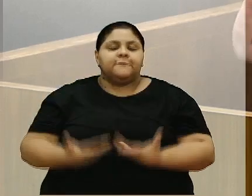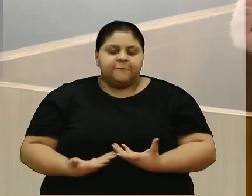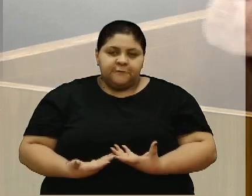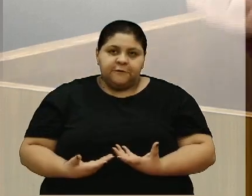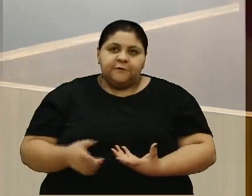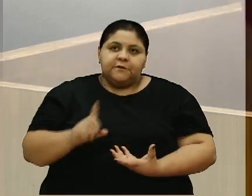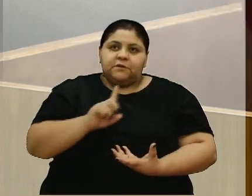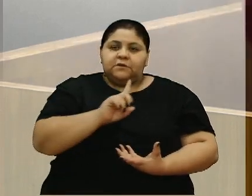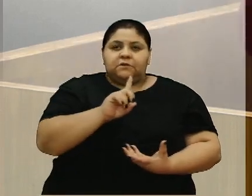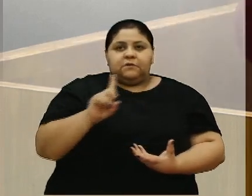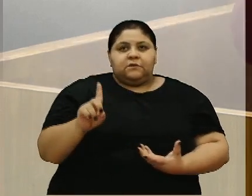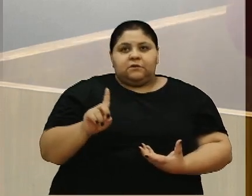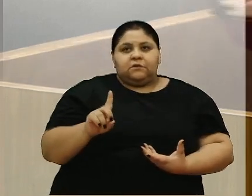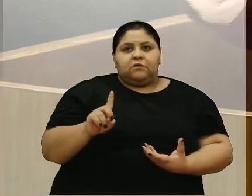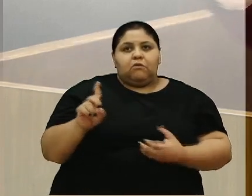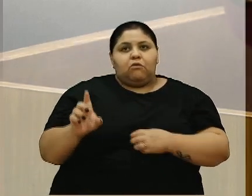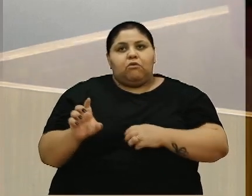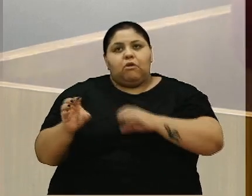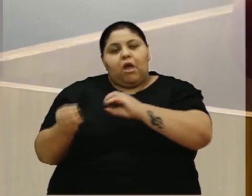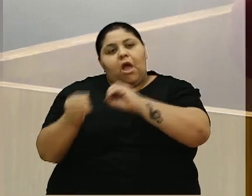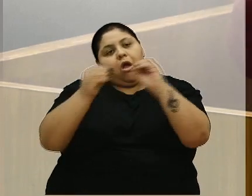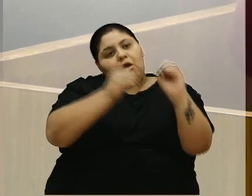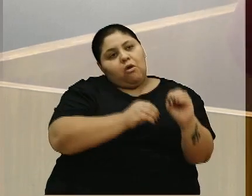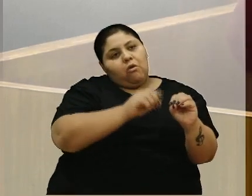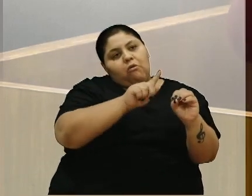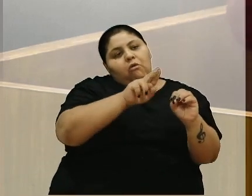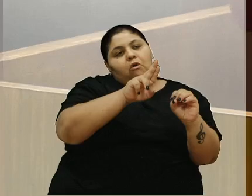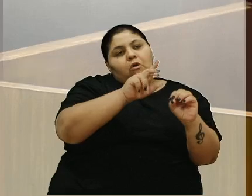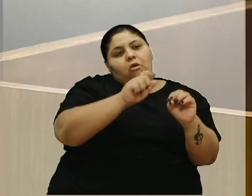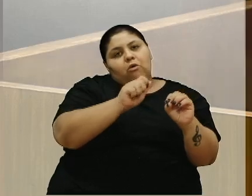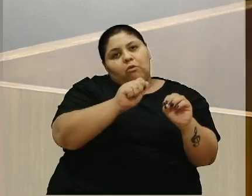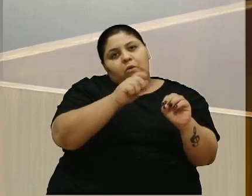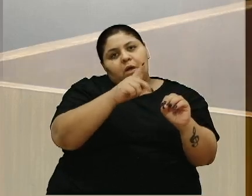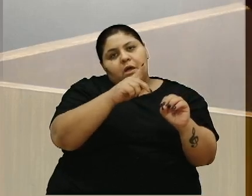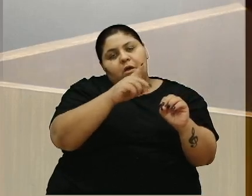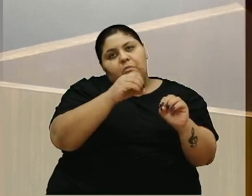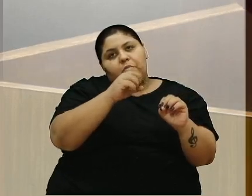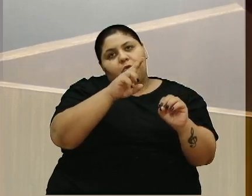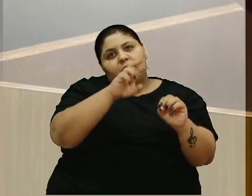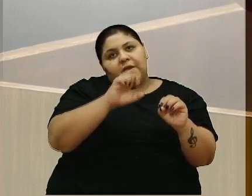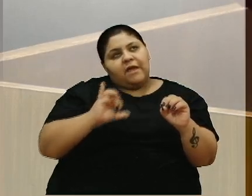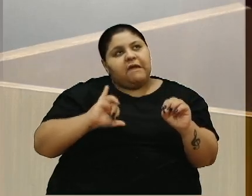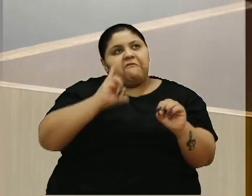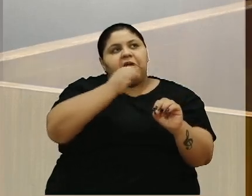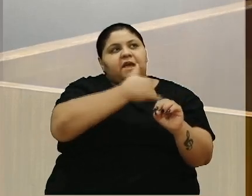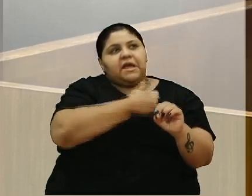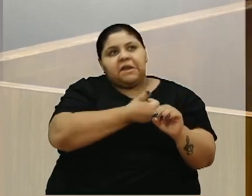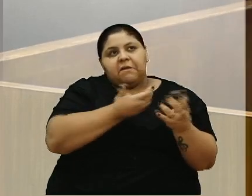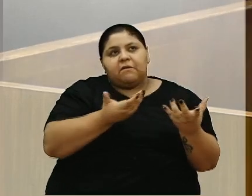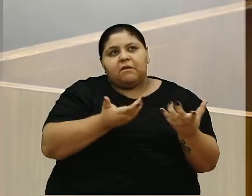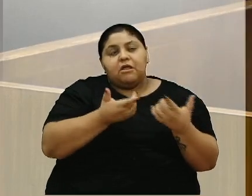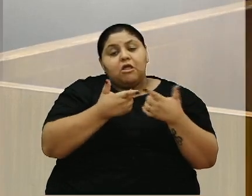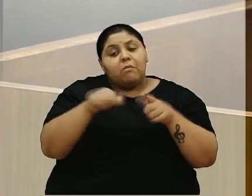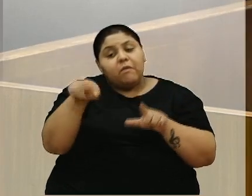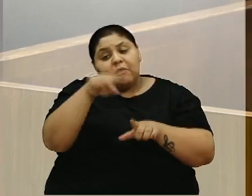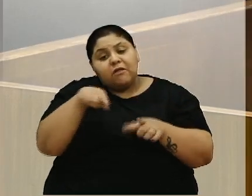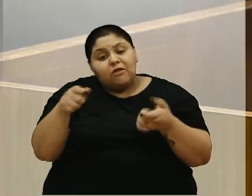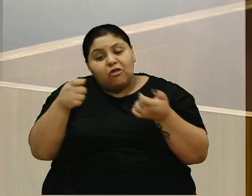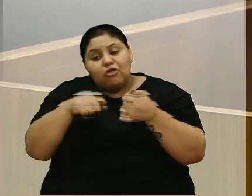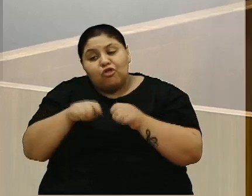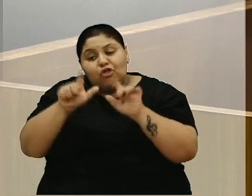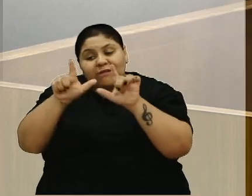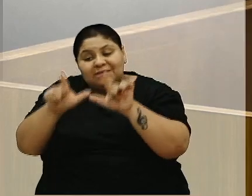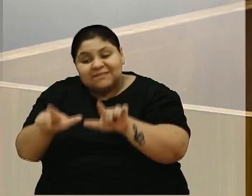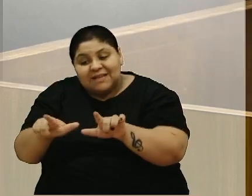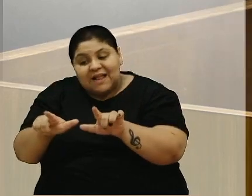Não, vamos botar lá em Guaporé, vamos botar lá em Vacaria, que está sobrando salas de aula. Mas nós precisamos de sala de